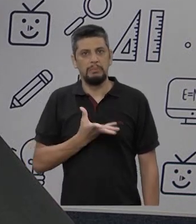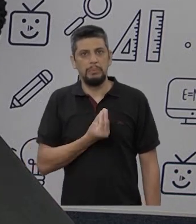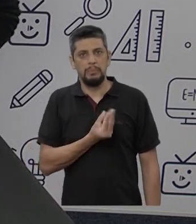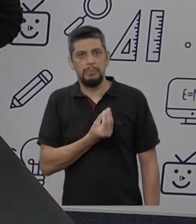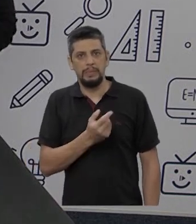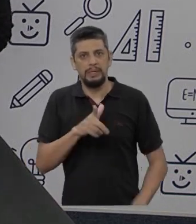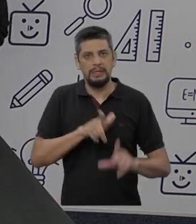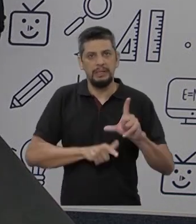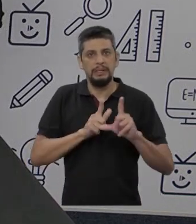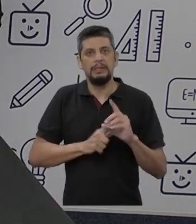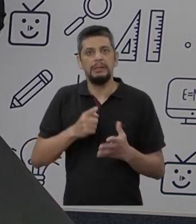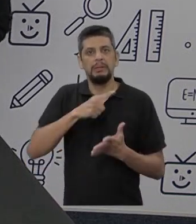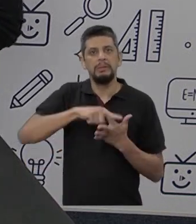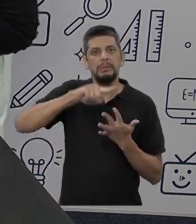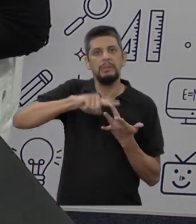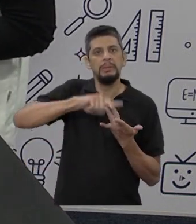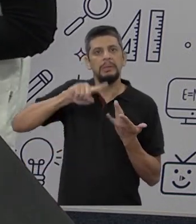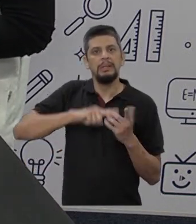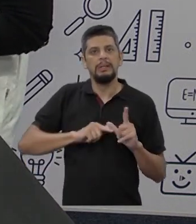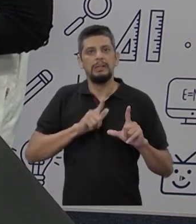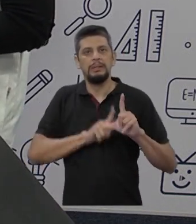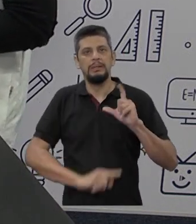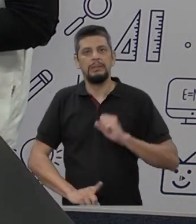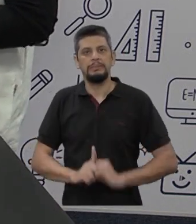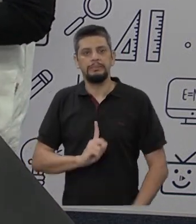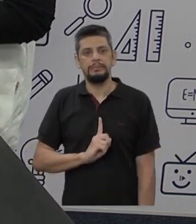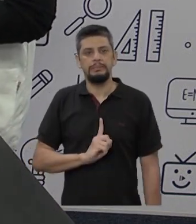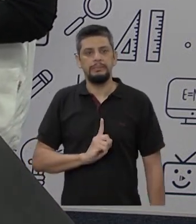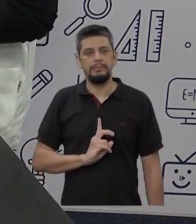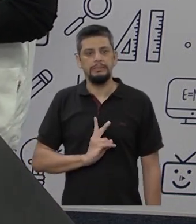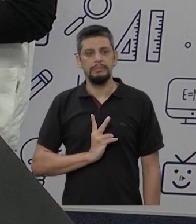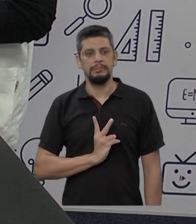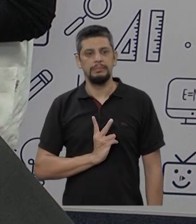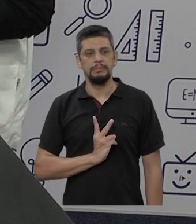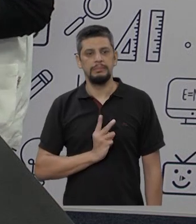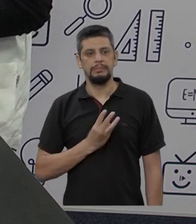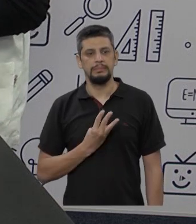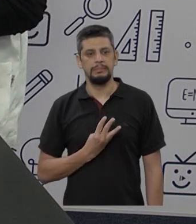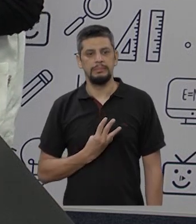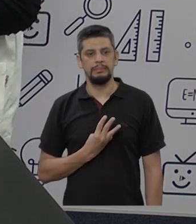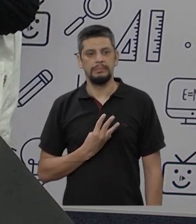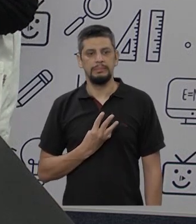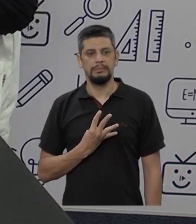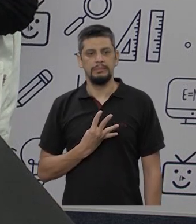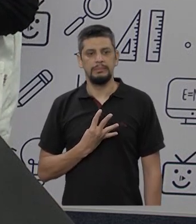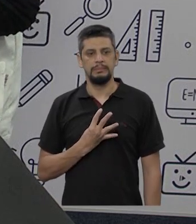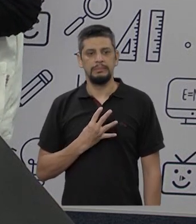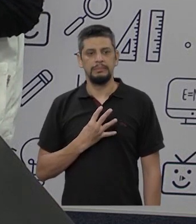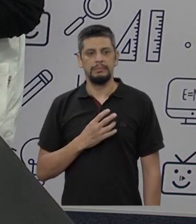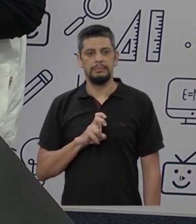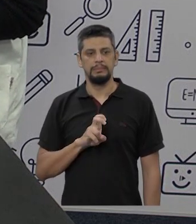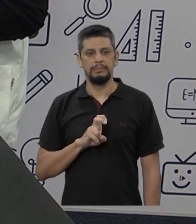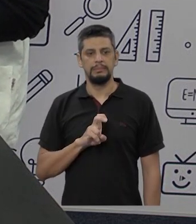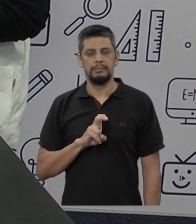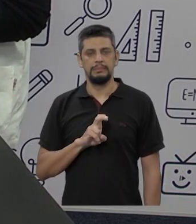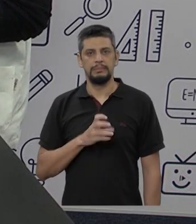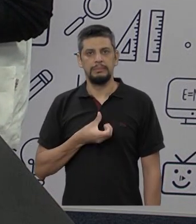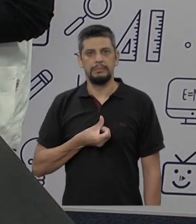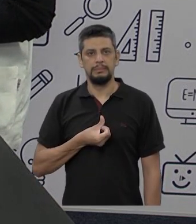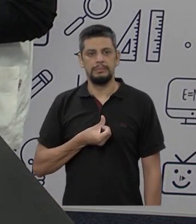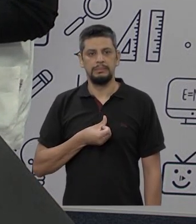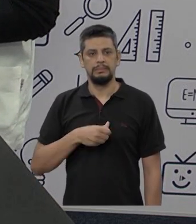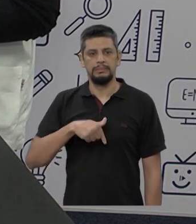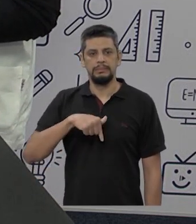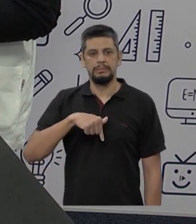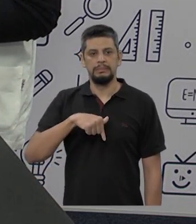Bastante letras. Vamos contar quantas letras? Uma, duas, três, quatro,